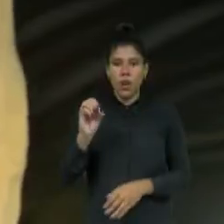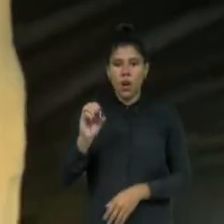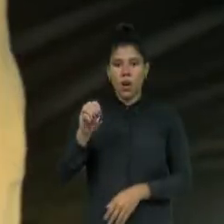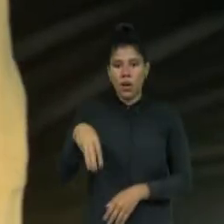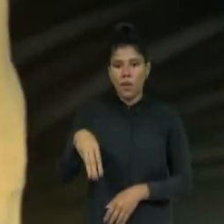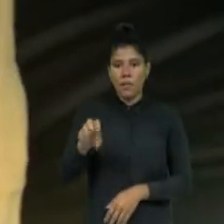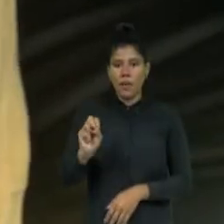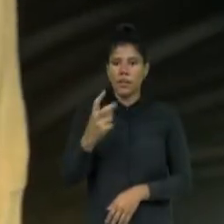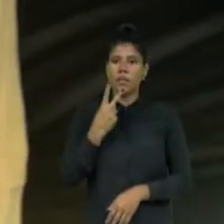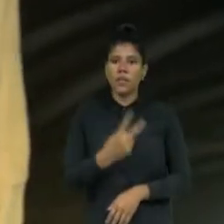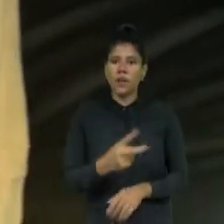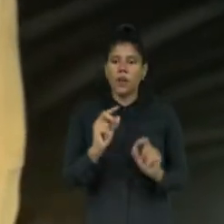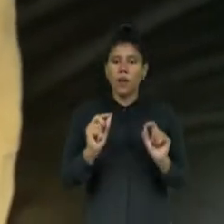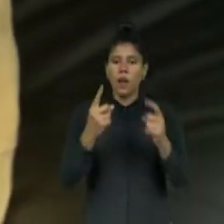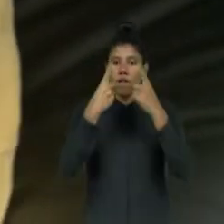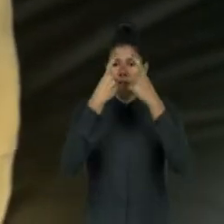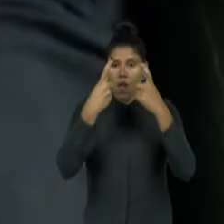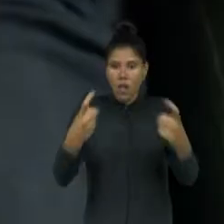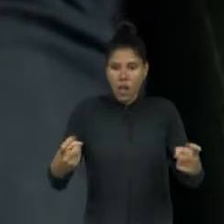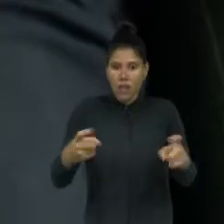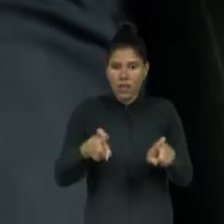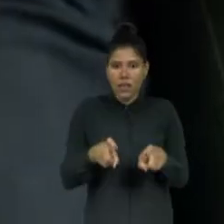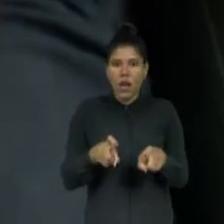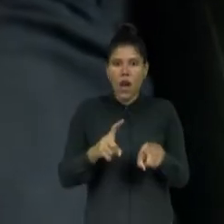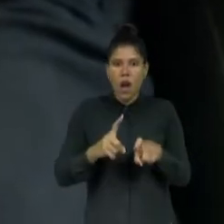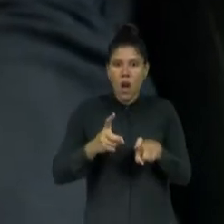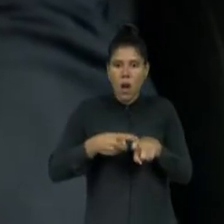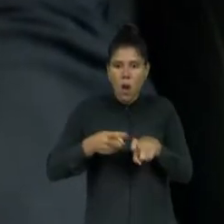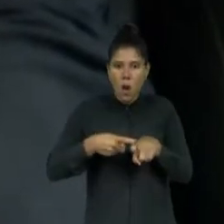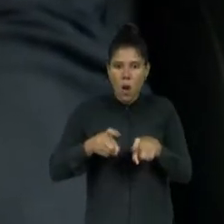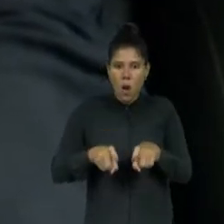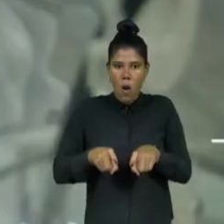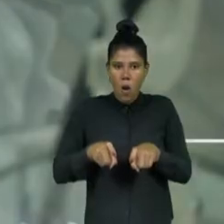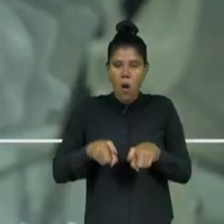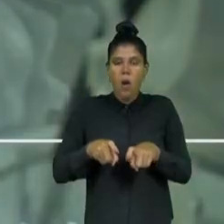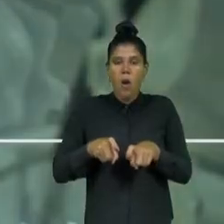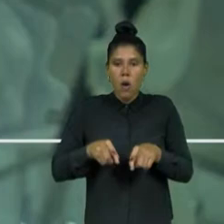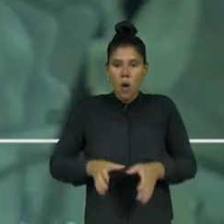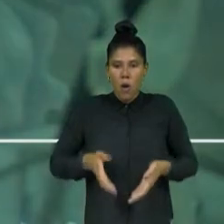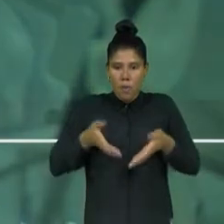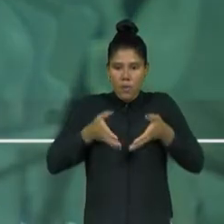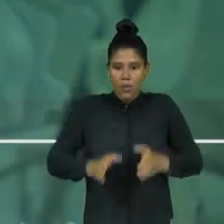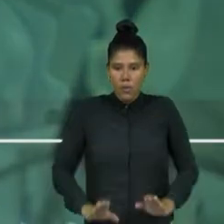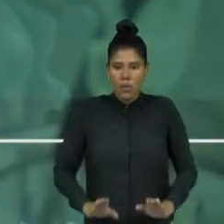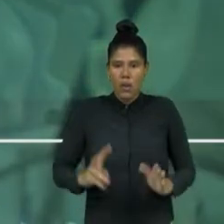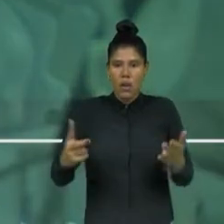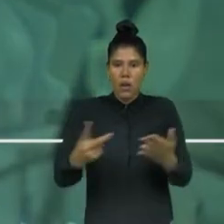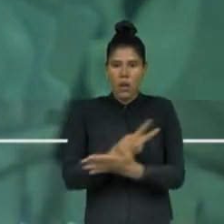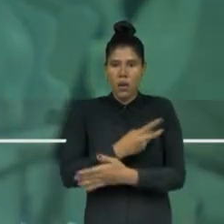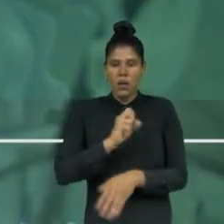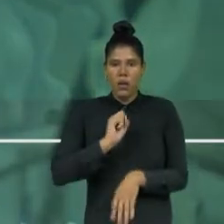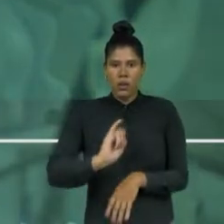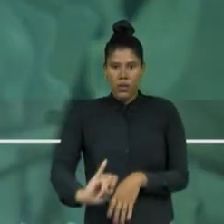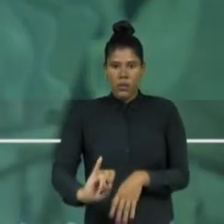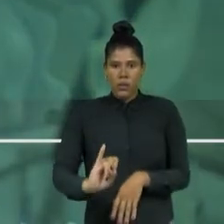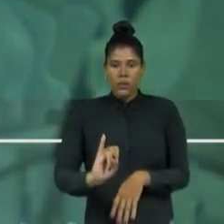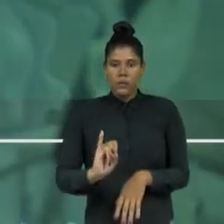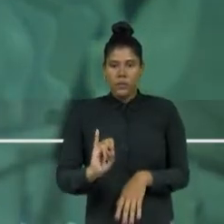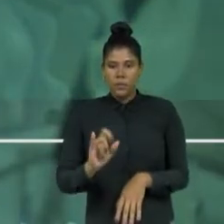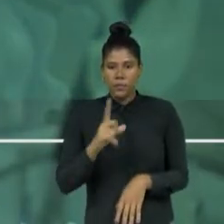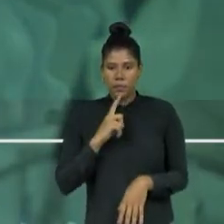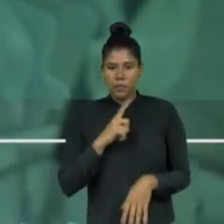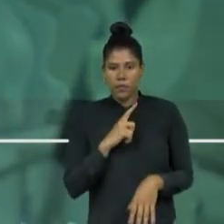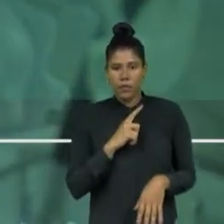a violência obstétrica se configura se ocorrer pelo menos um dos 7 tipos de violações: